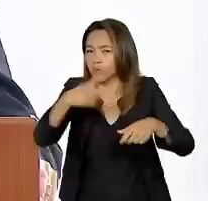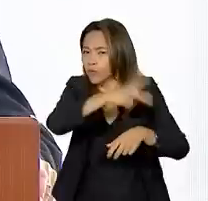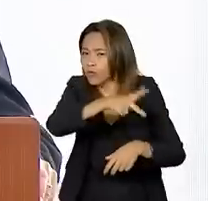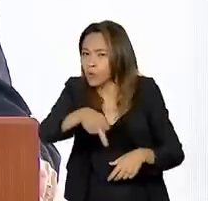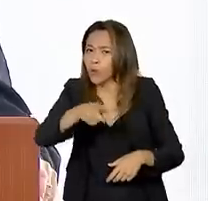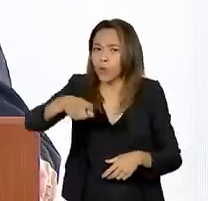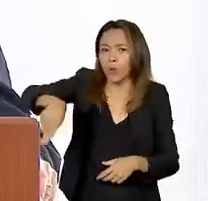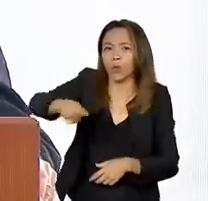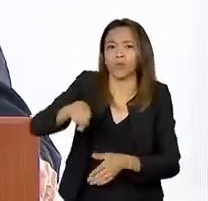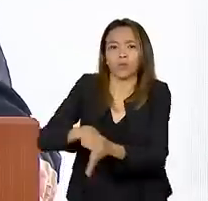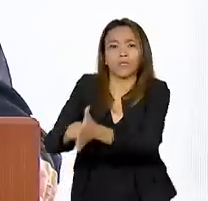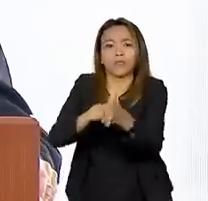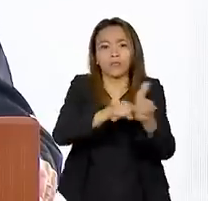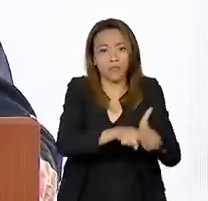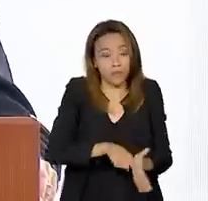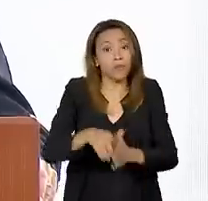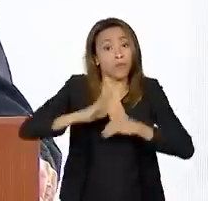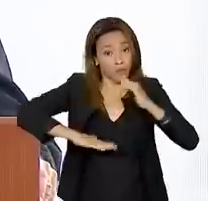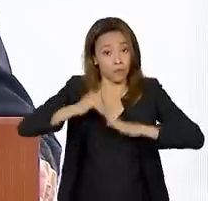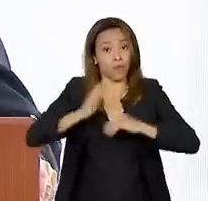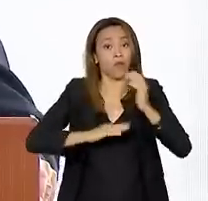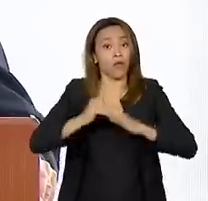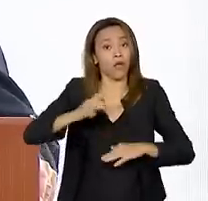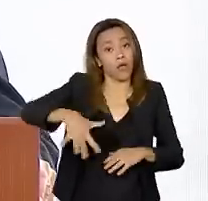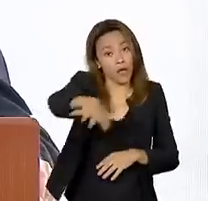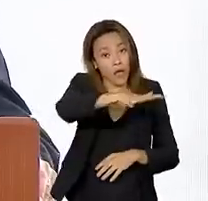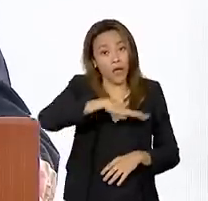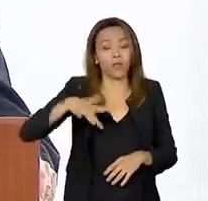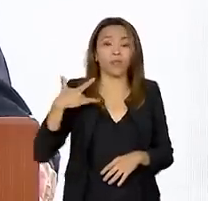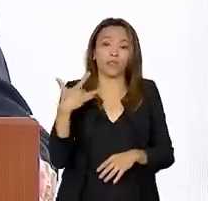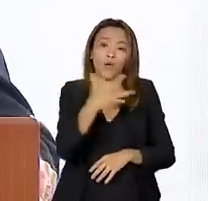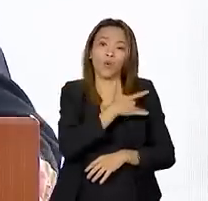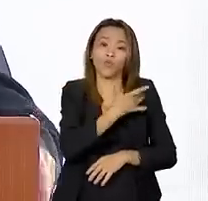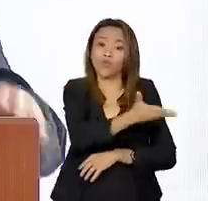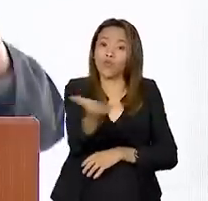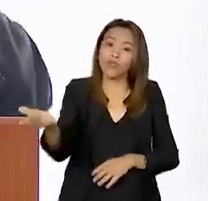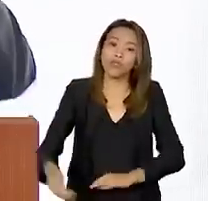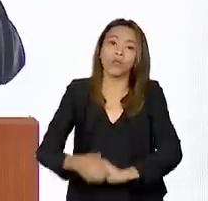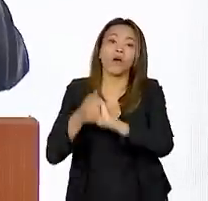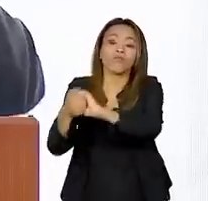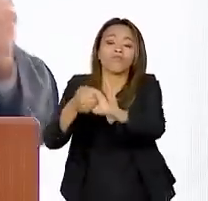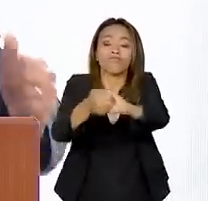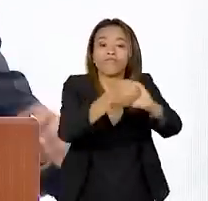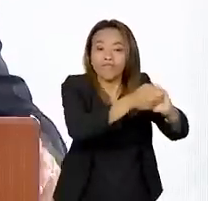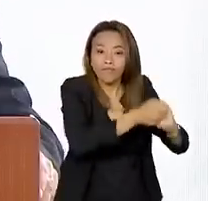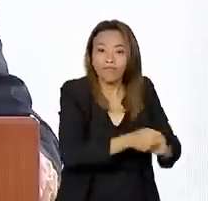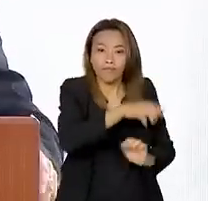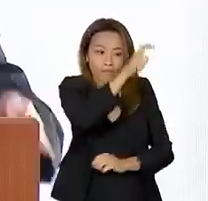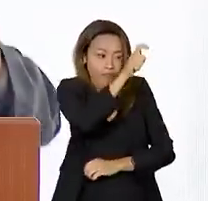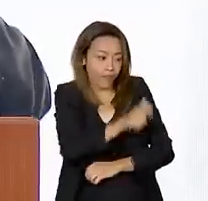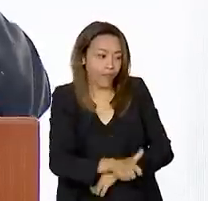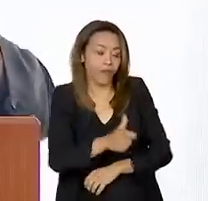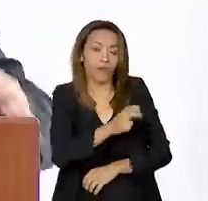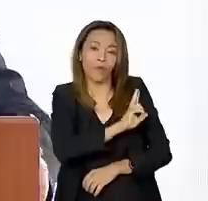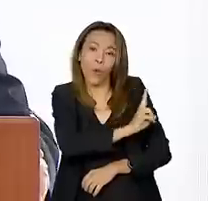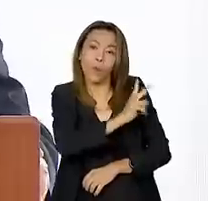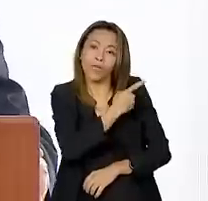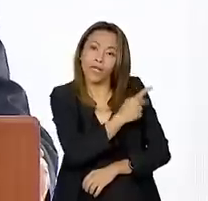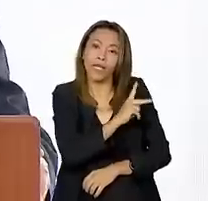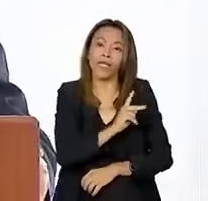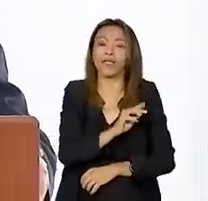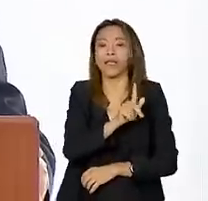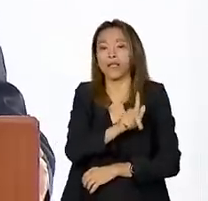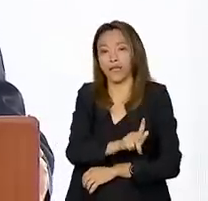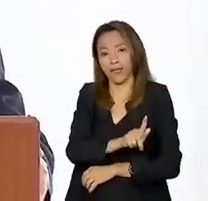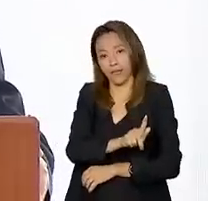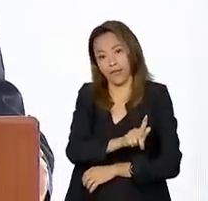pesquisadores, dos nossos profissionais da saúde, o qual me permitam saudar todos vocês através do nosso querido amigo Gadelha, que representa lá no